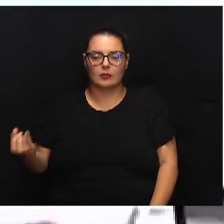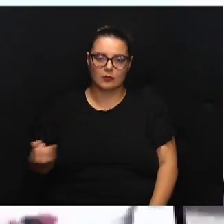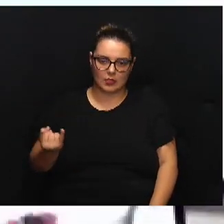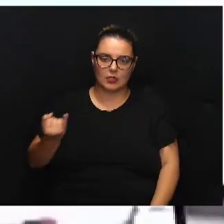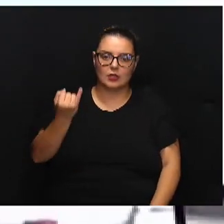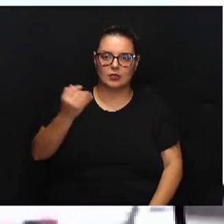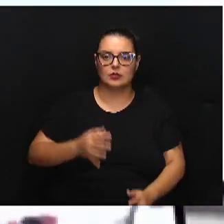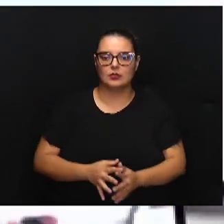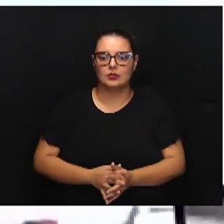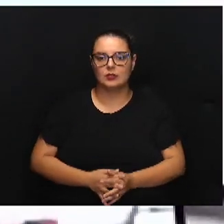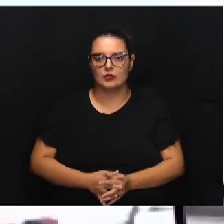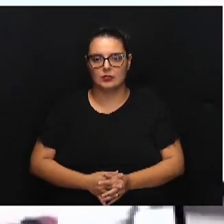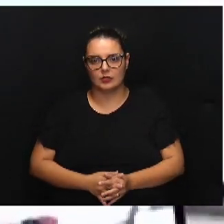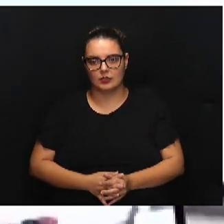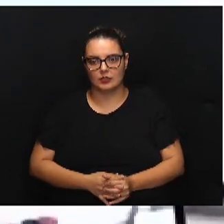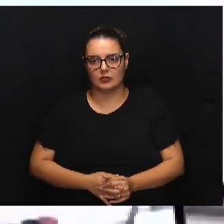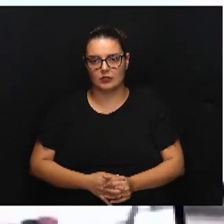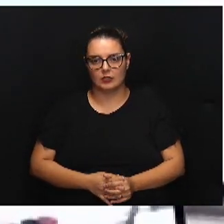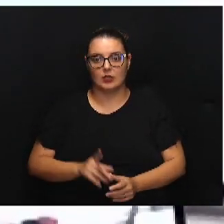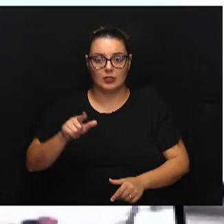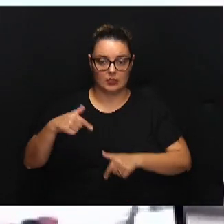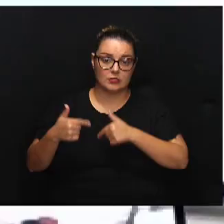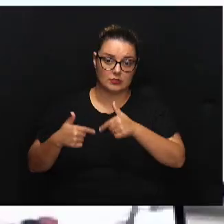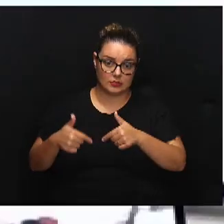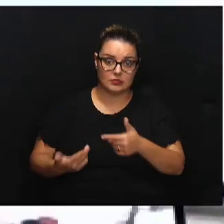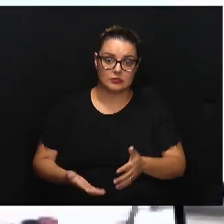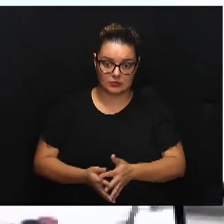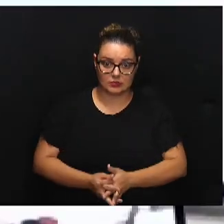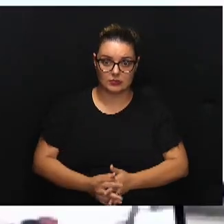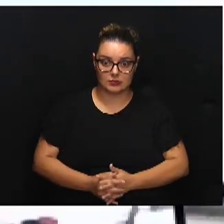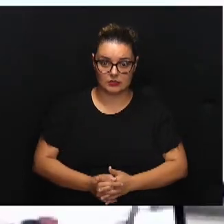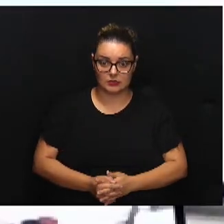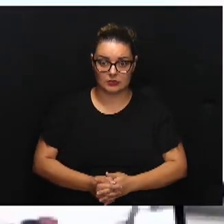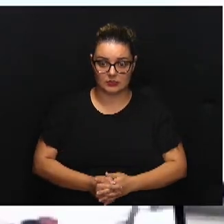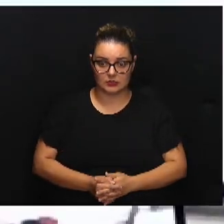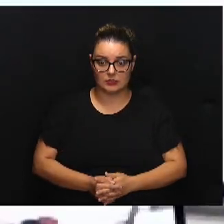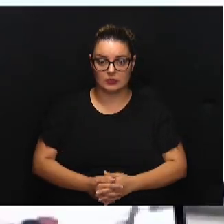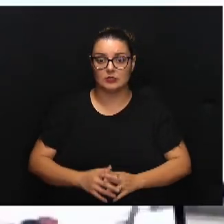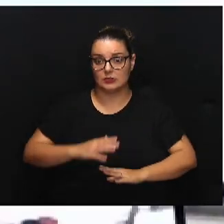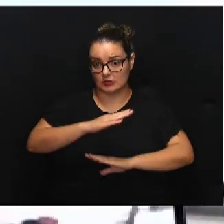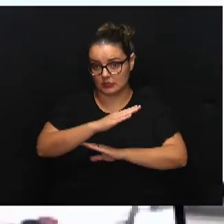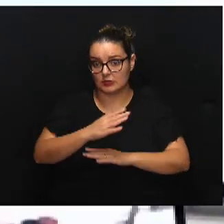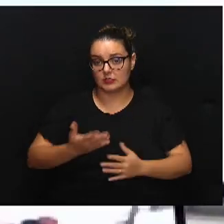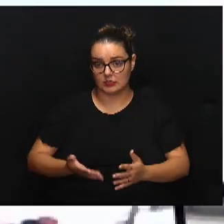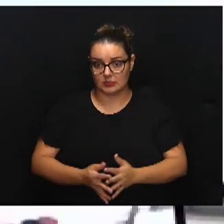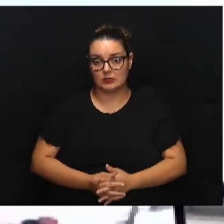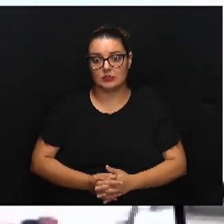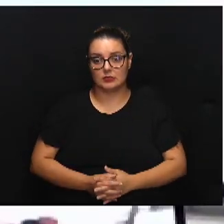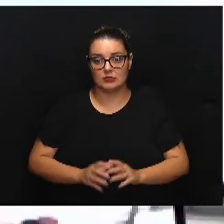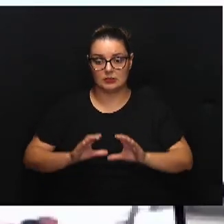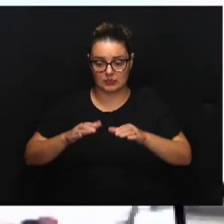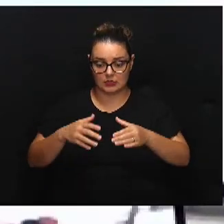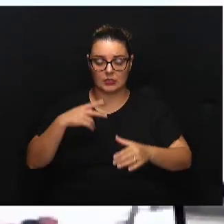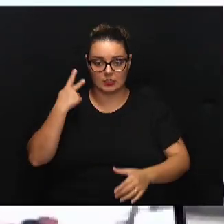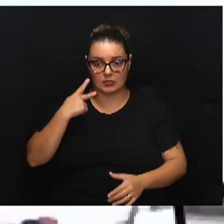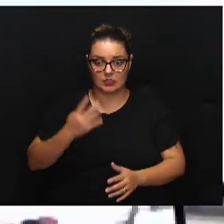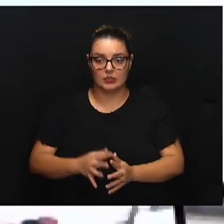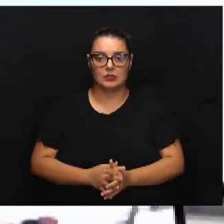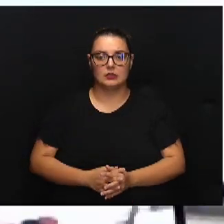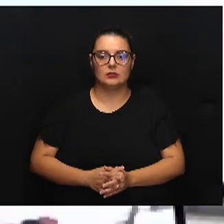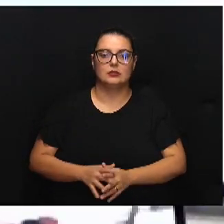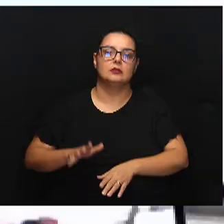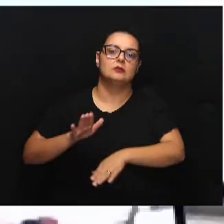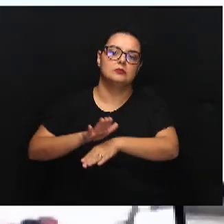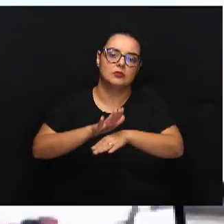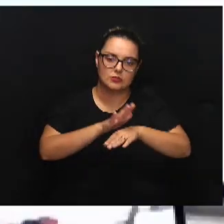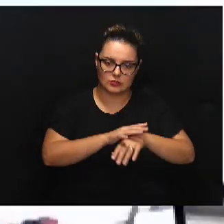importante esse trabalho da Câmara, né, da classe política, ajudando